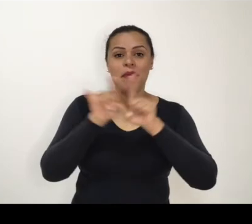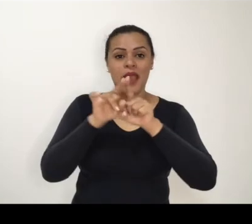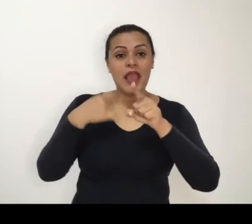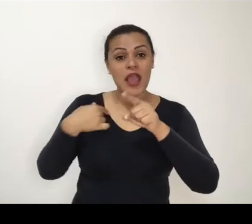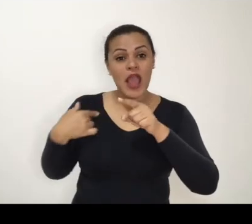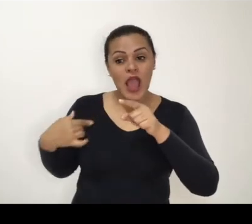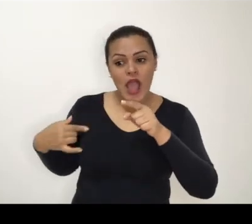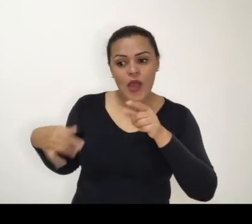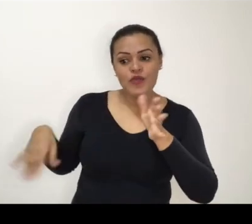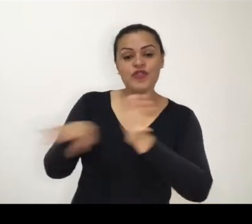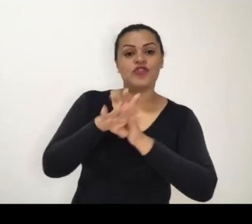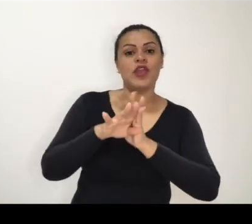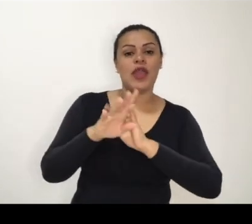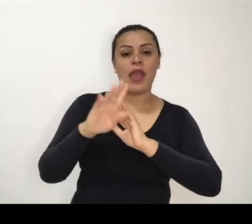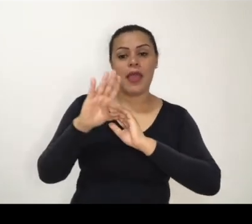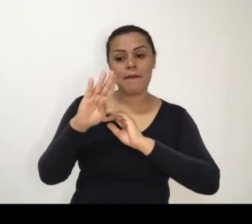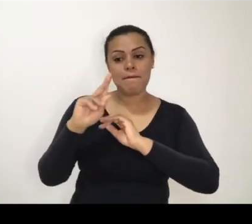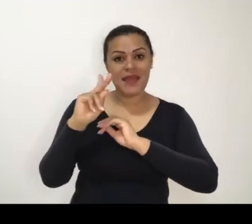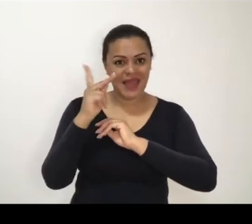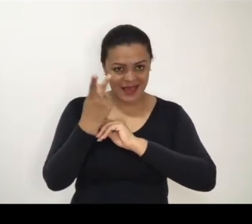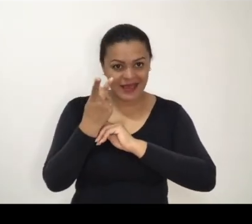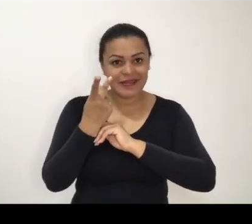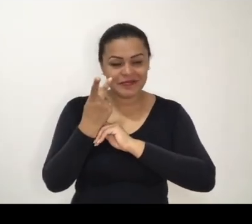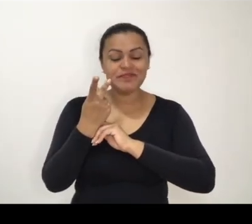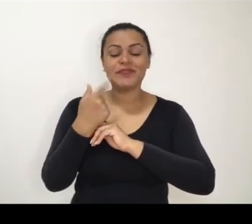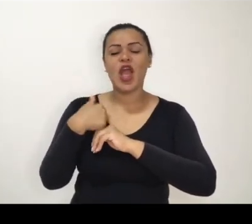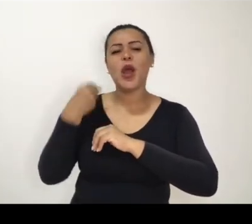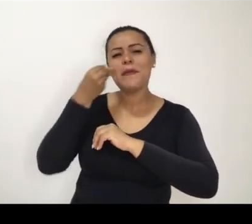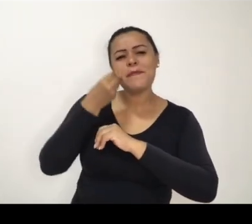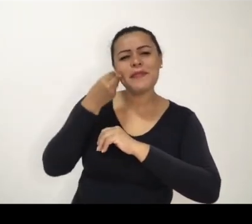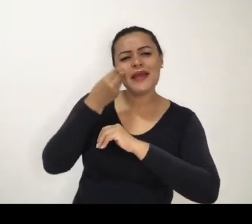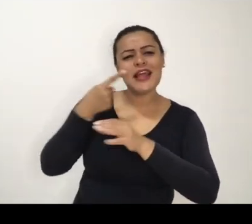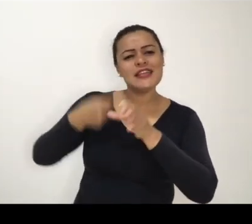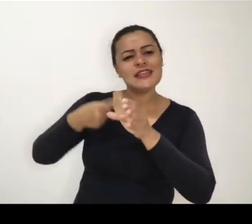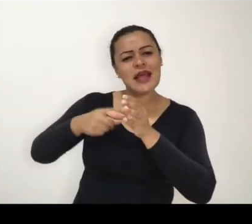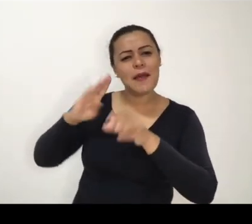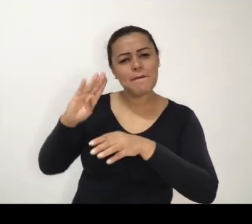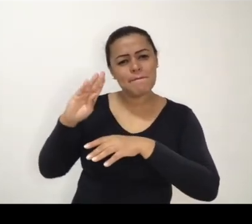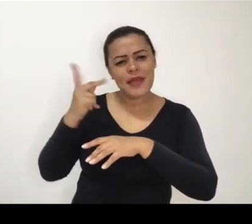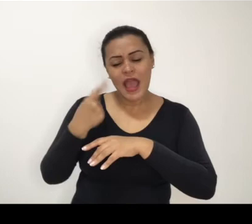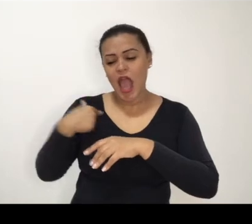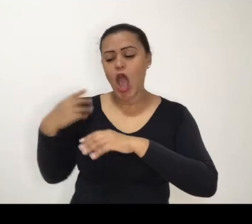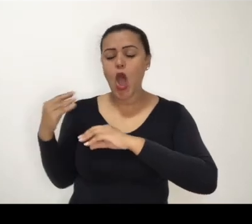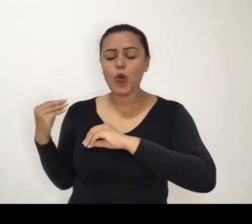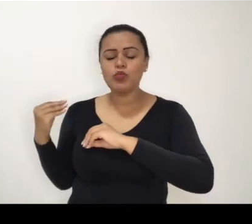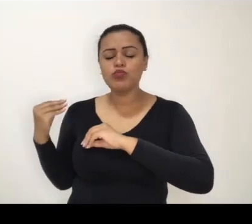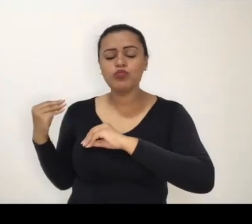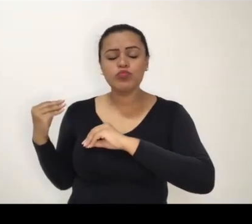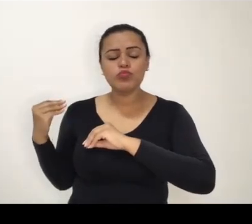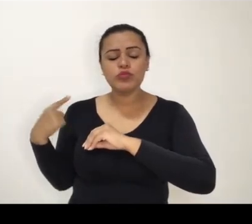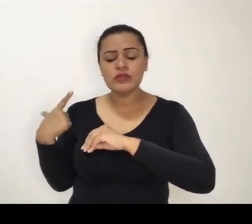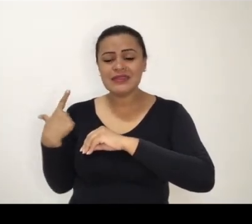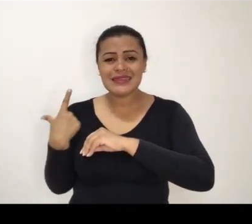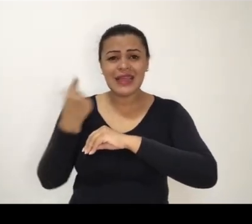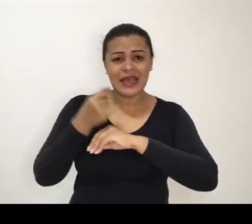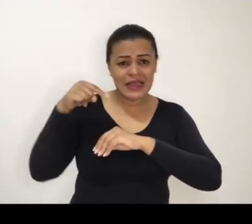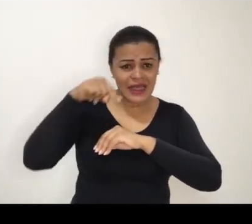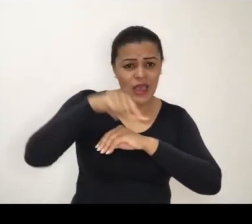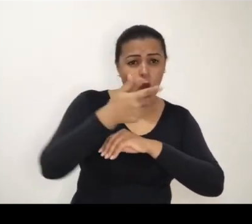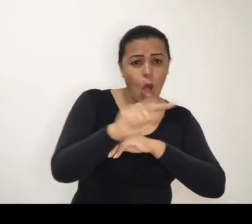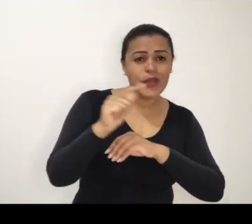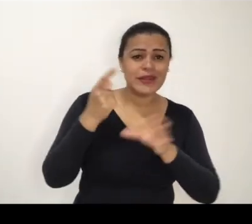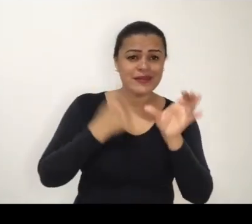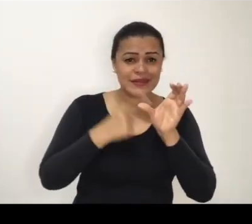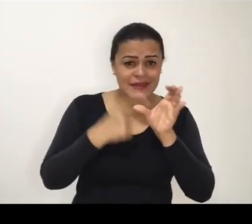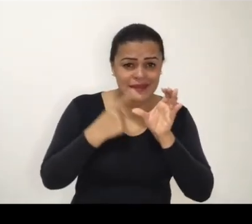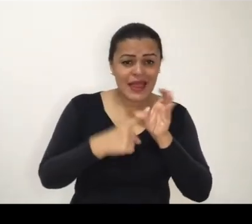as experiências que eu tive lá, sair daqui e chegar nessa outra cidade, nesse outro